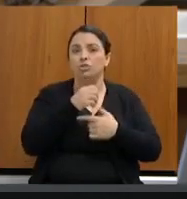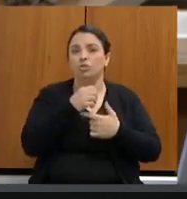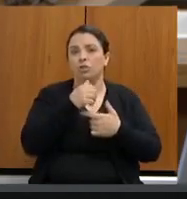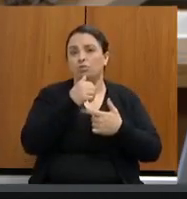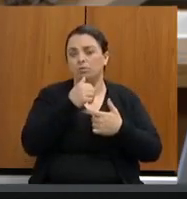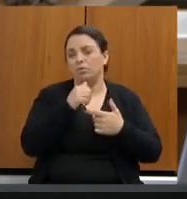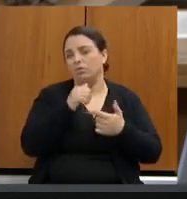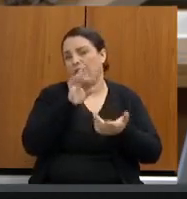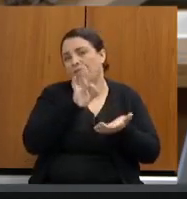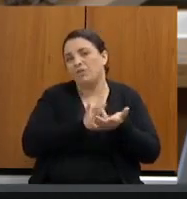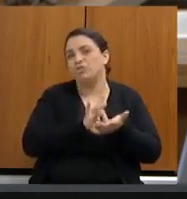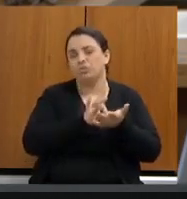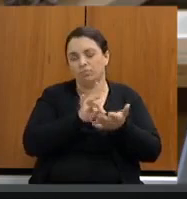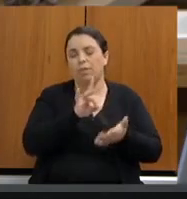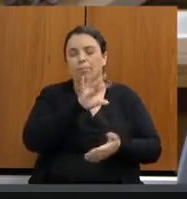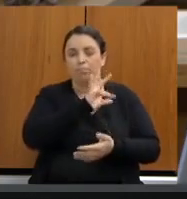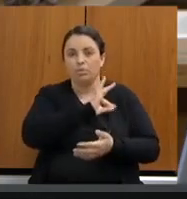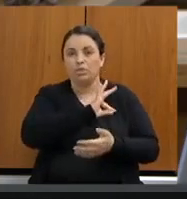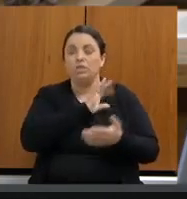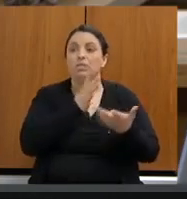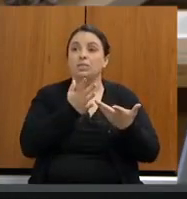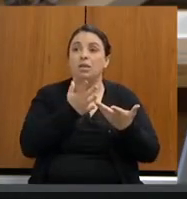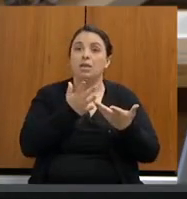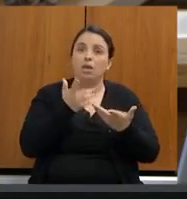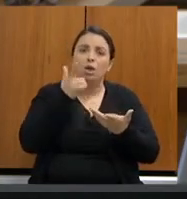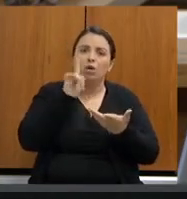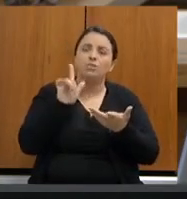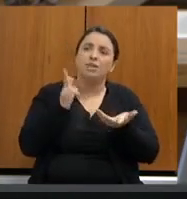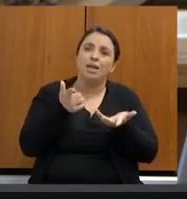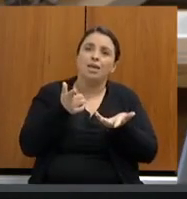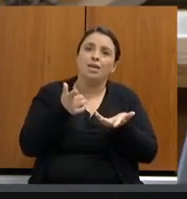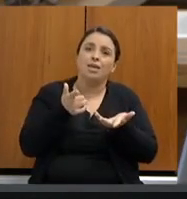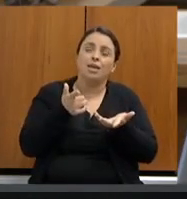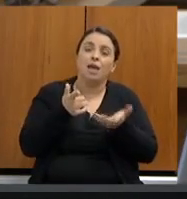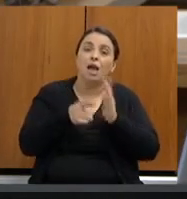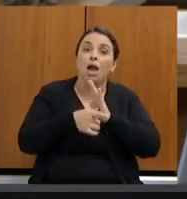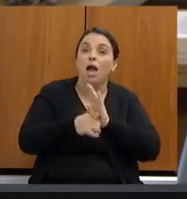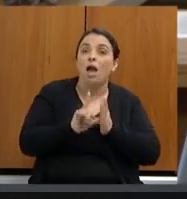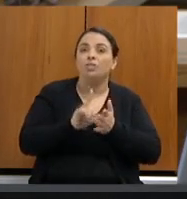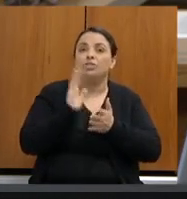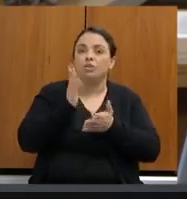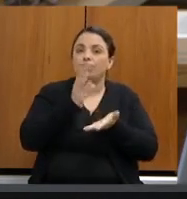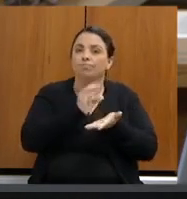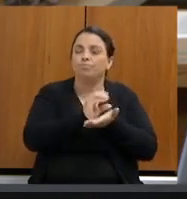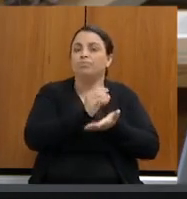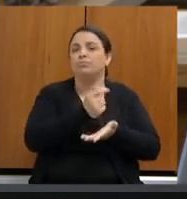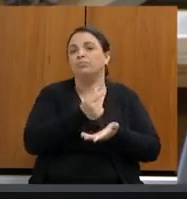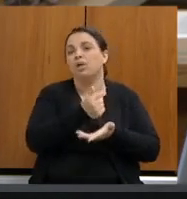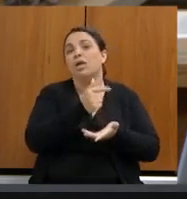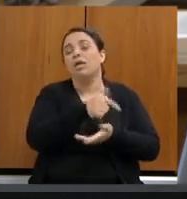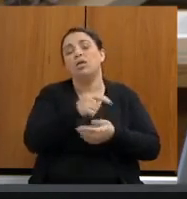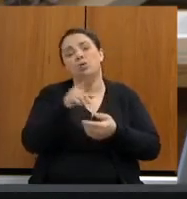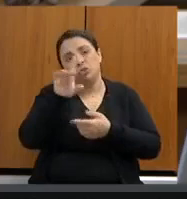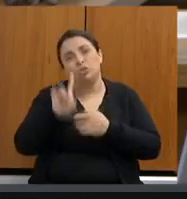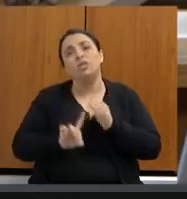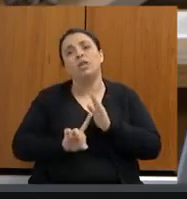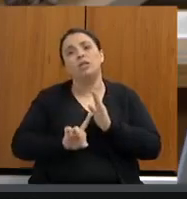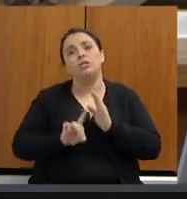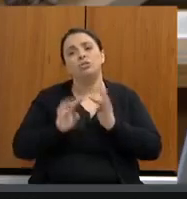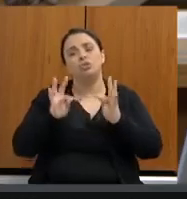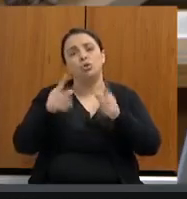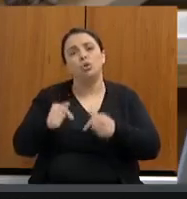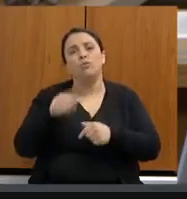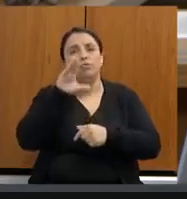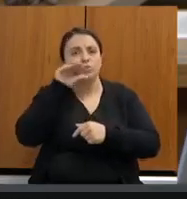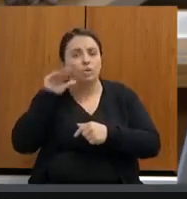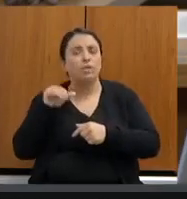recurso né porque a gente consegue às vezes antecipar o pagamento dessas desses outros direitos do militar nós temos uma